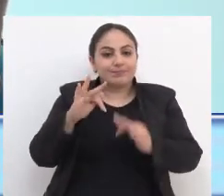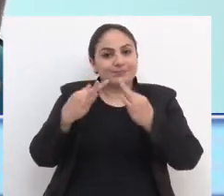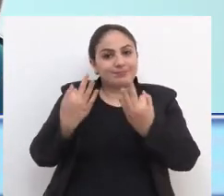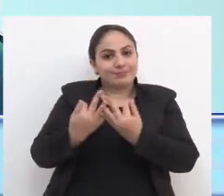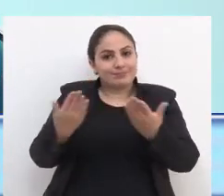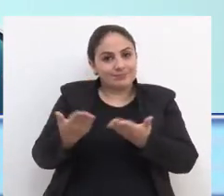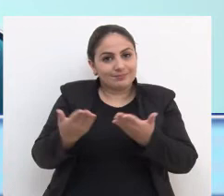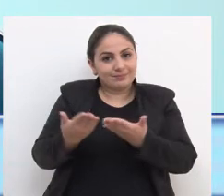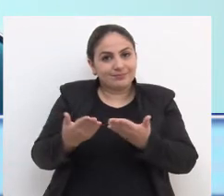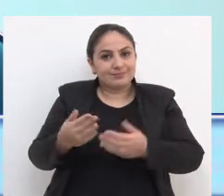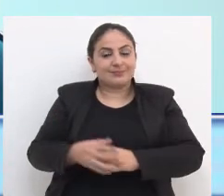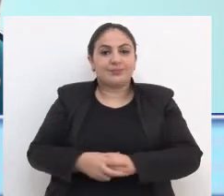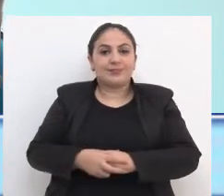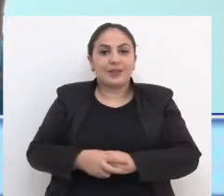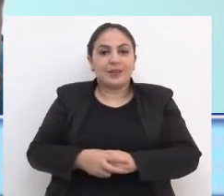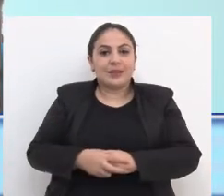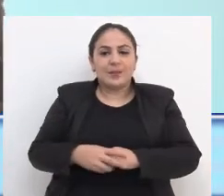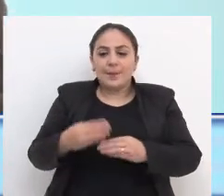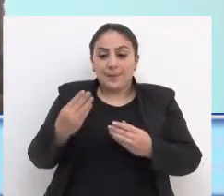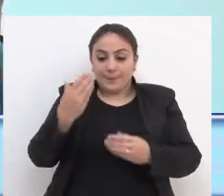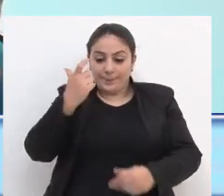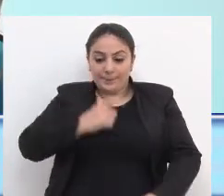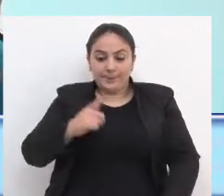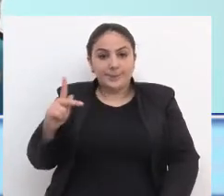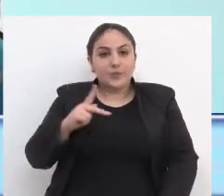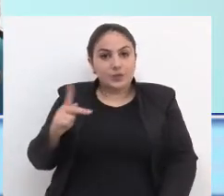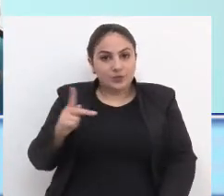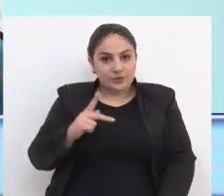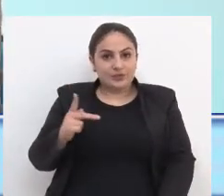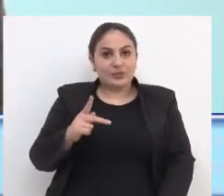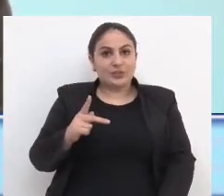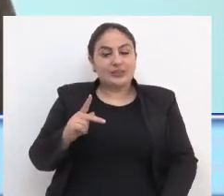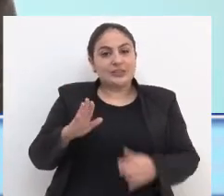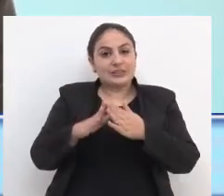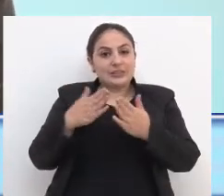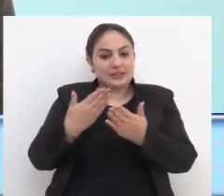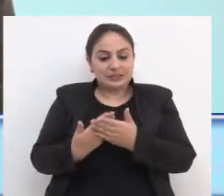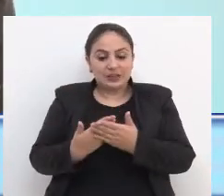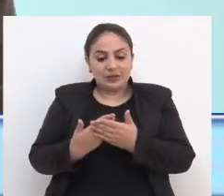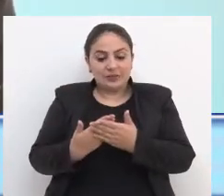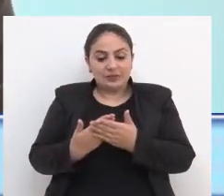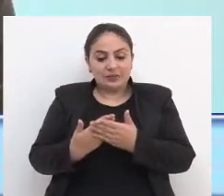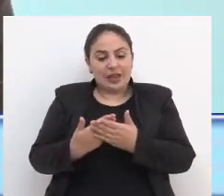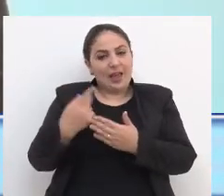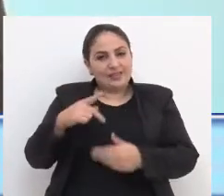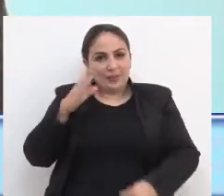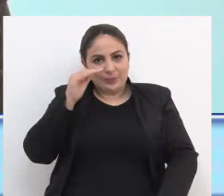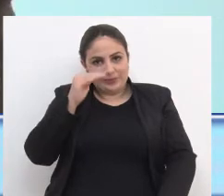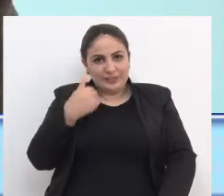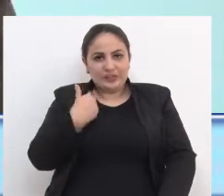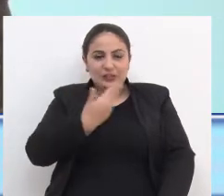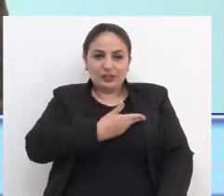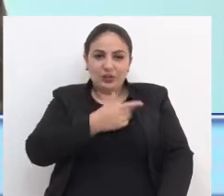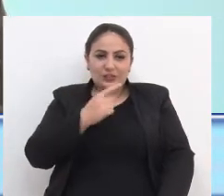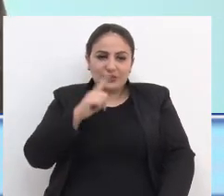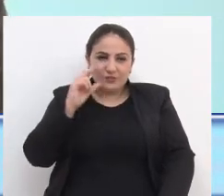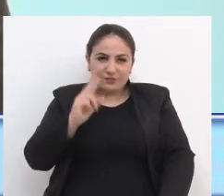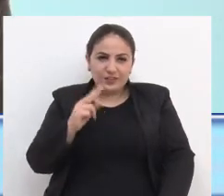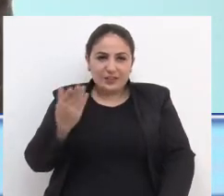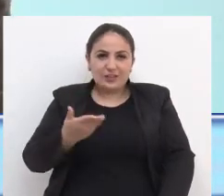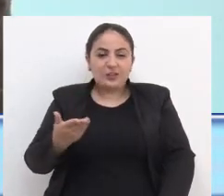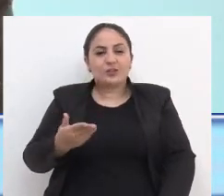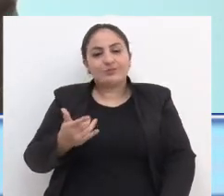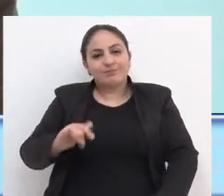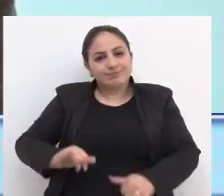das famílias hoje na periferia, né? Como professor de escola de periferia, essa observação que a gente